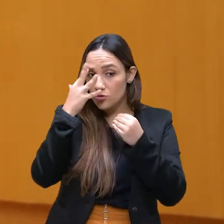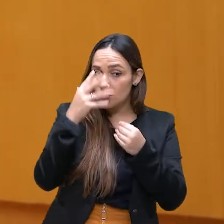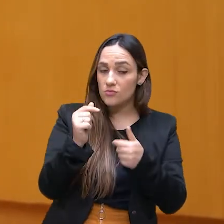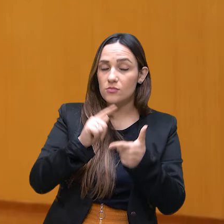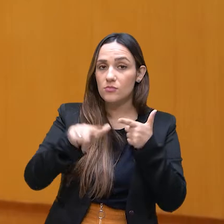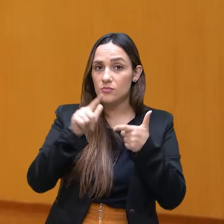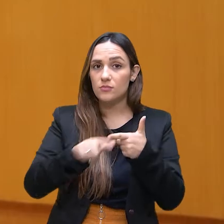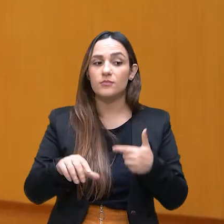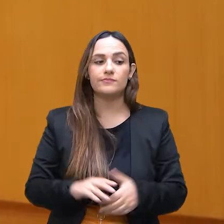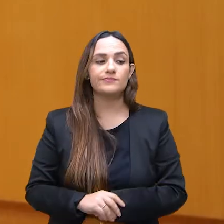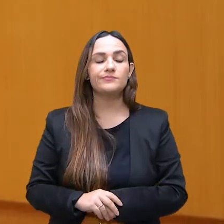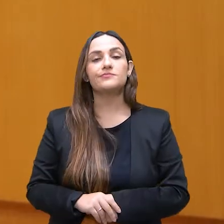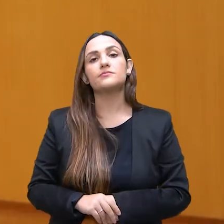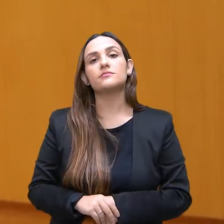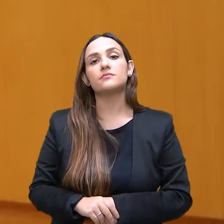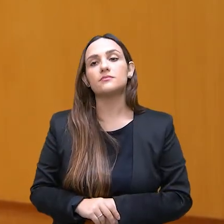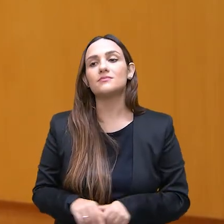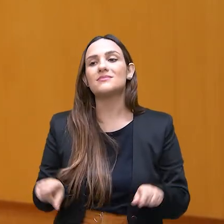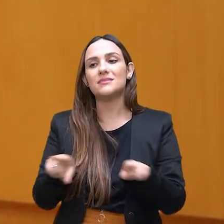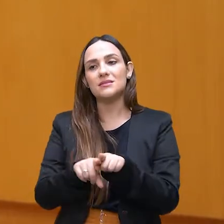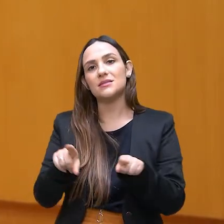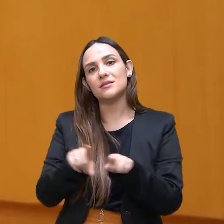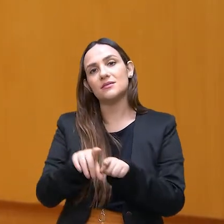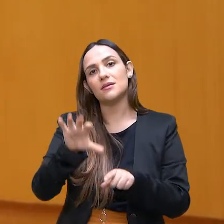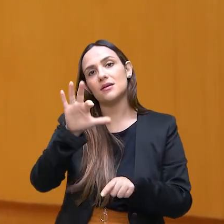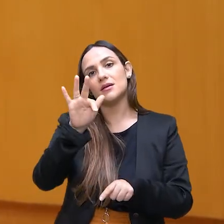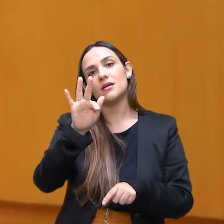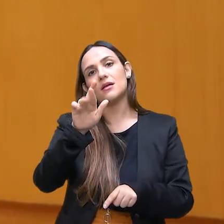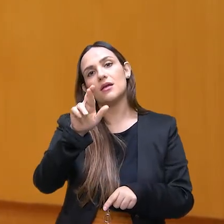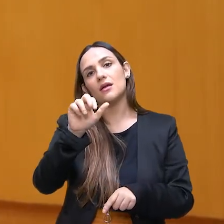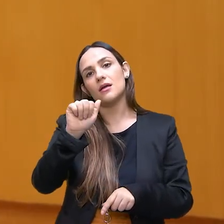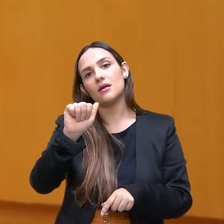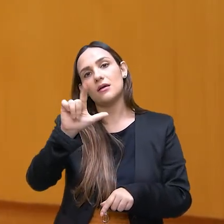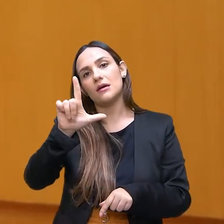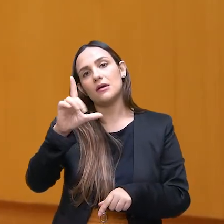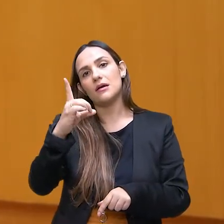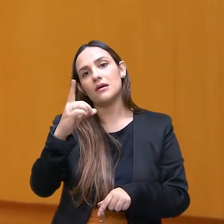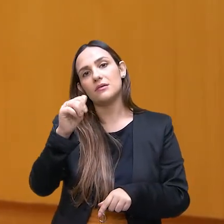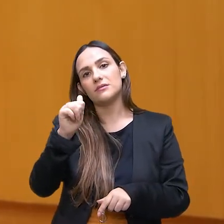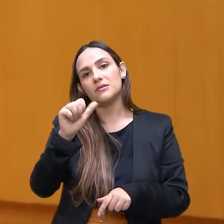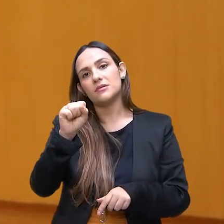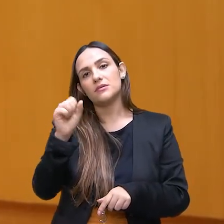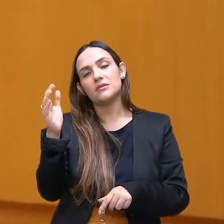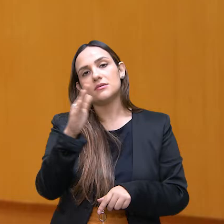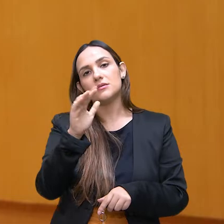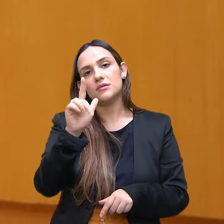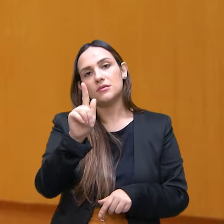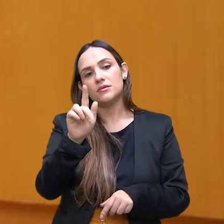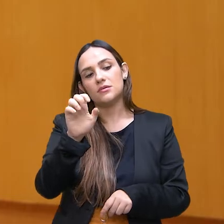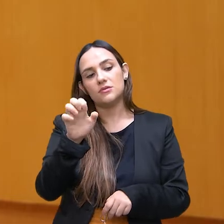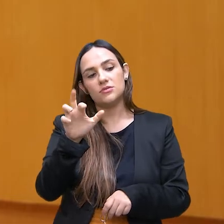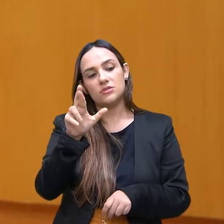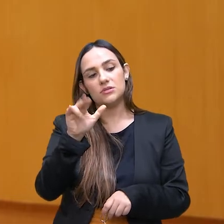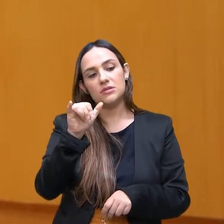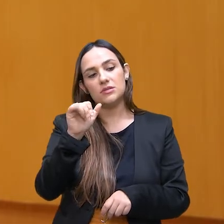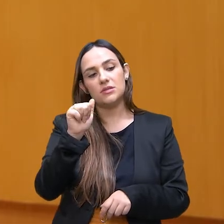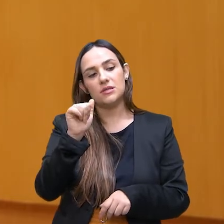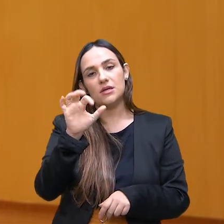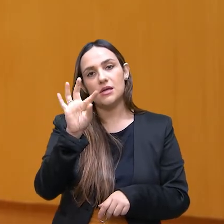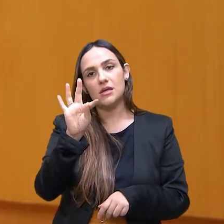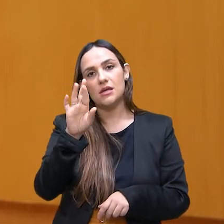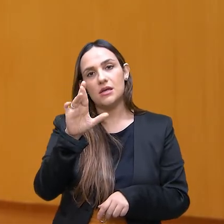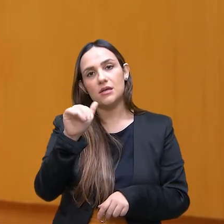né? E as fraldas geriátricas, que não é propriamente um problema de saúde, mas abarca porque é um